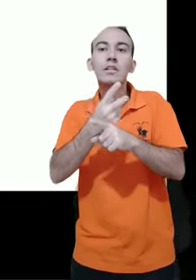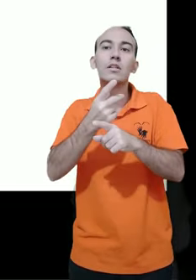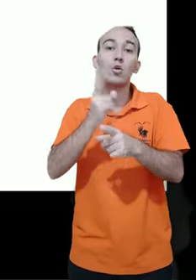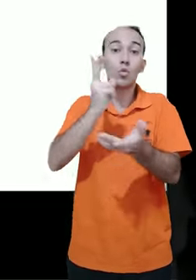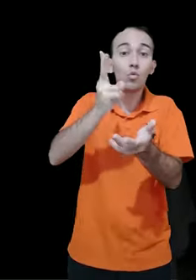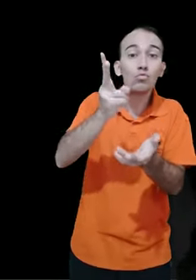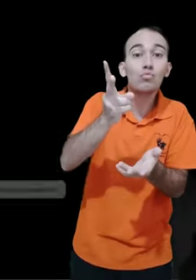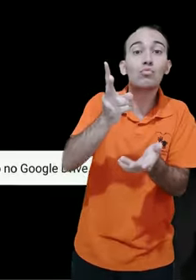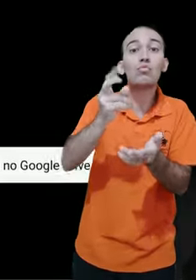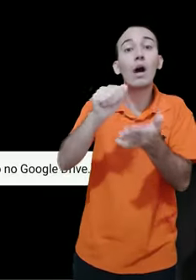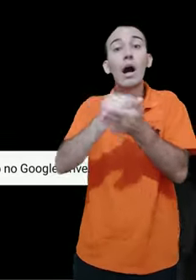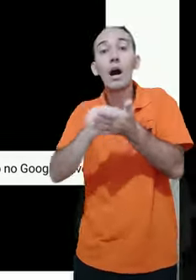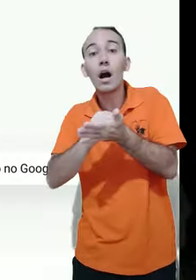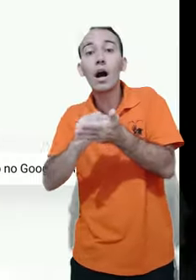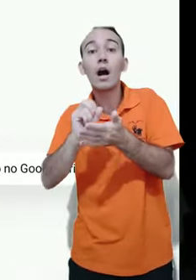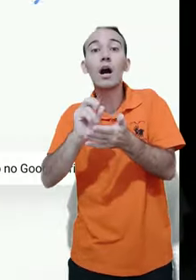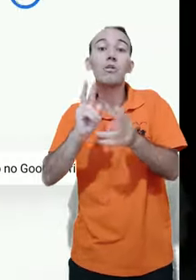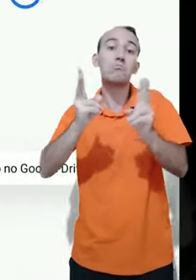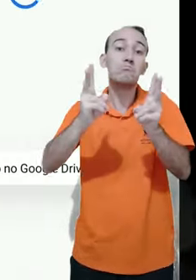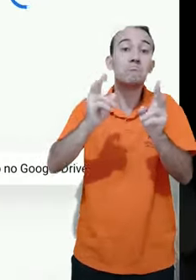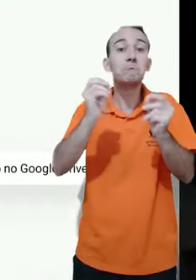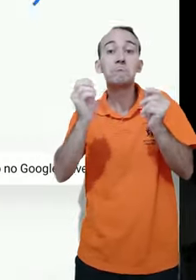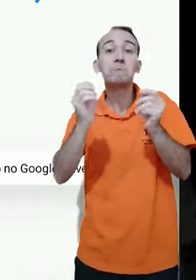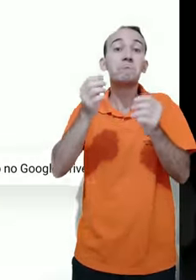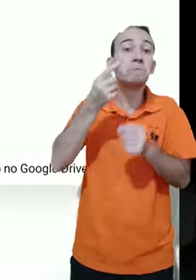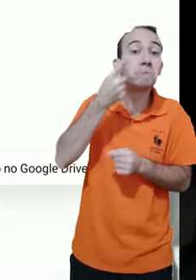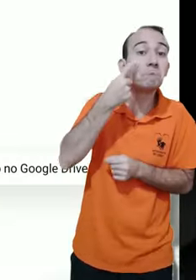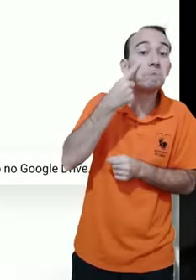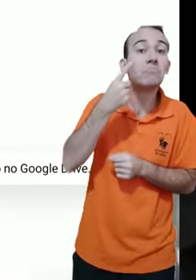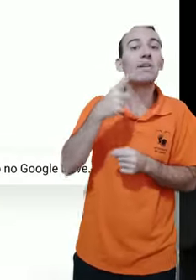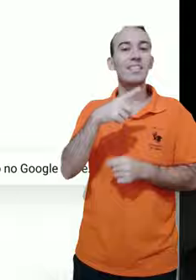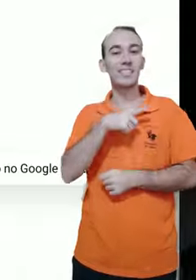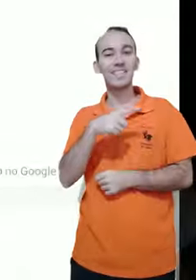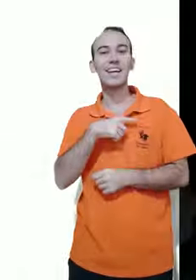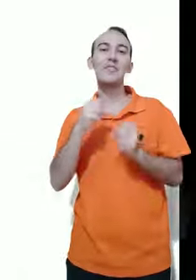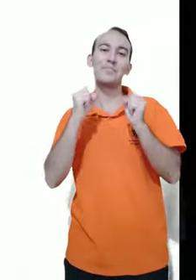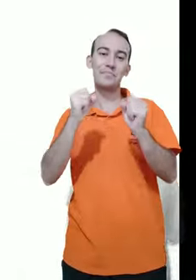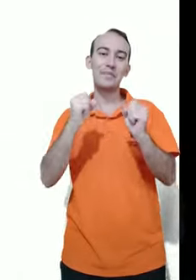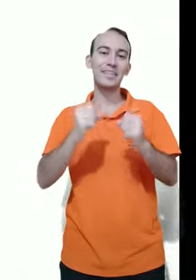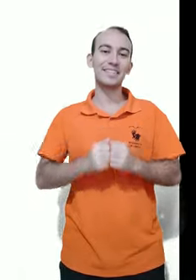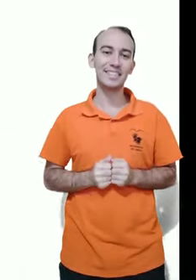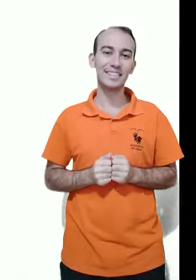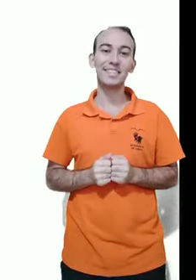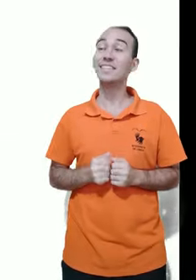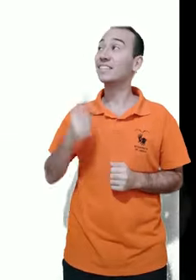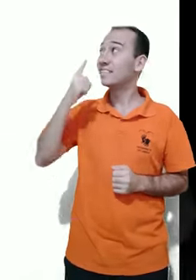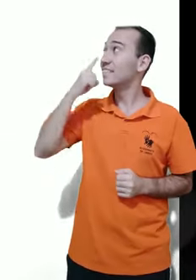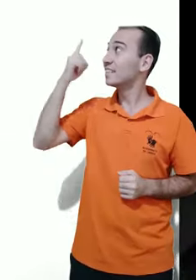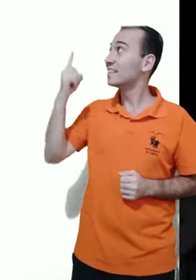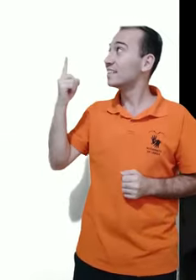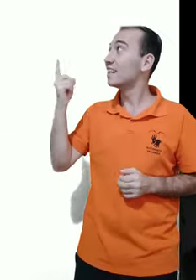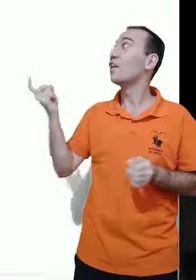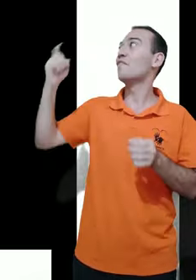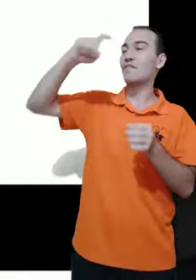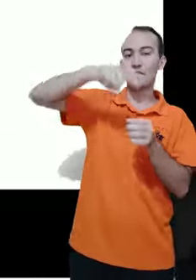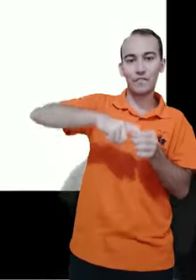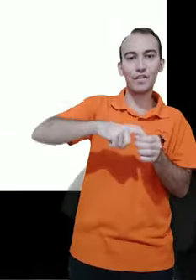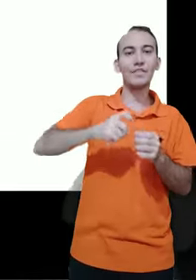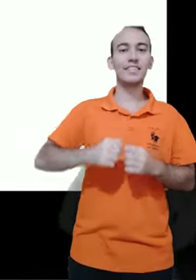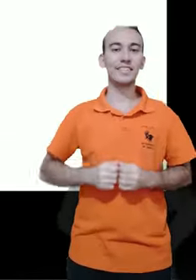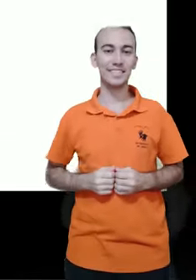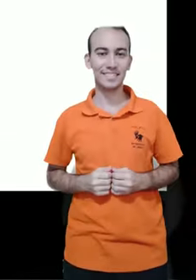documento Você pode verificar que o que você digitou continua lá e para voltar a atividade